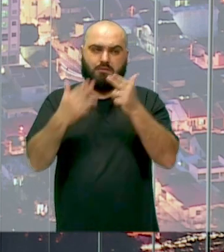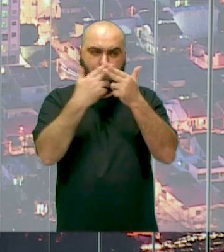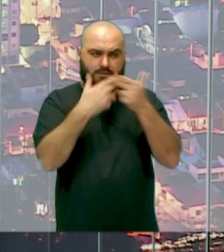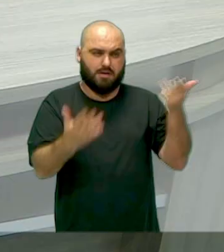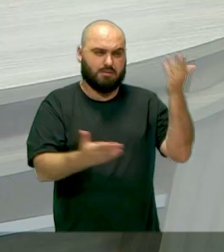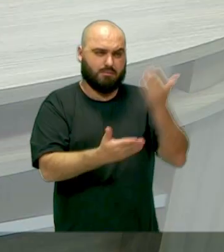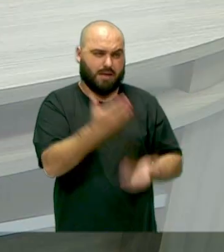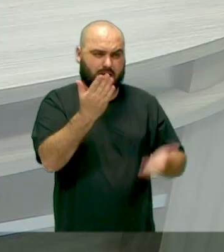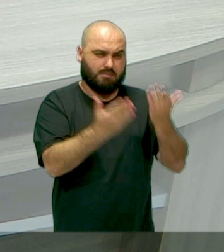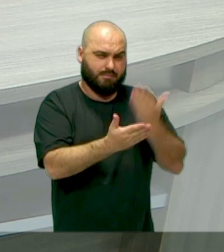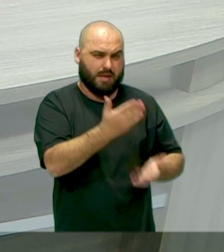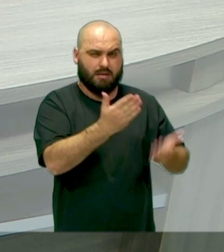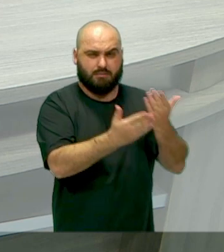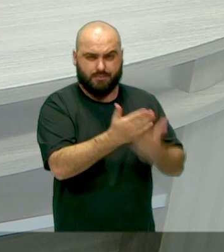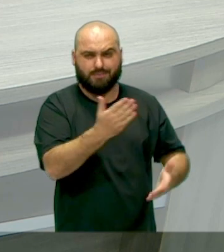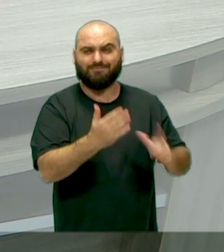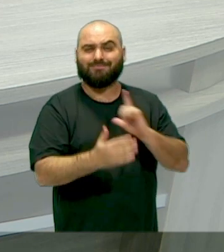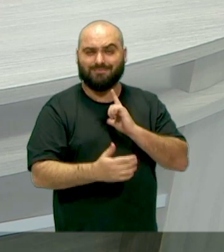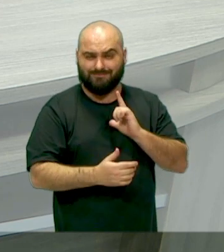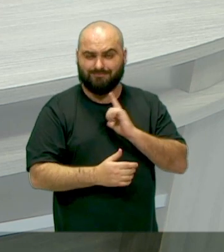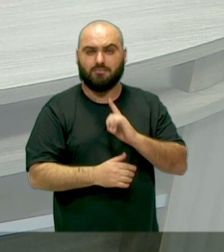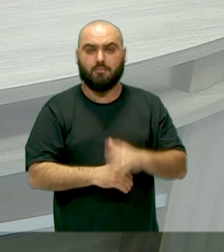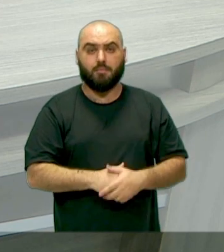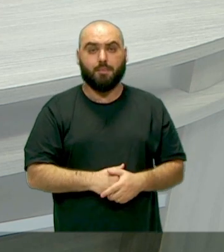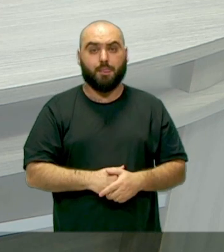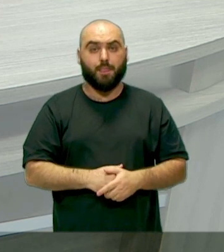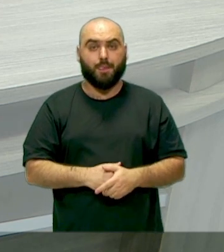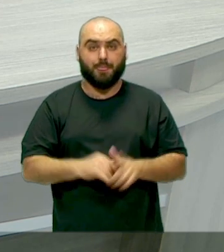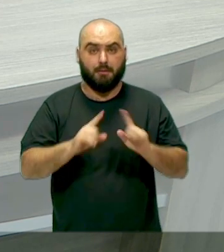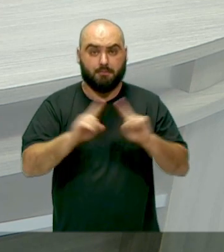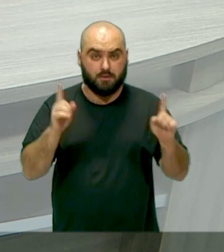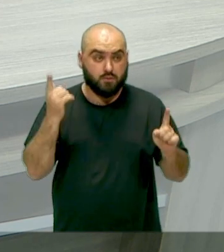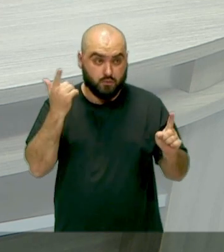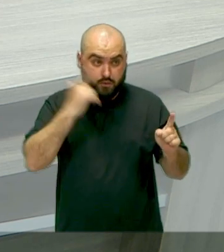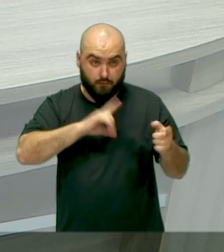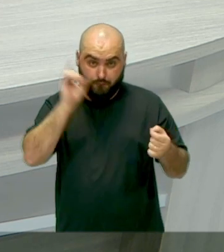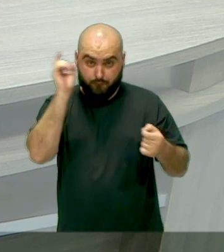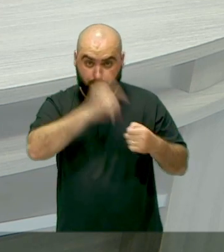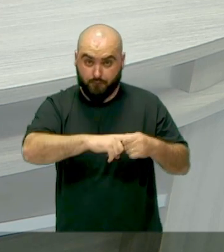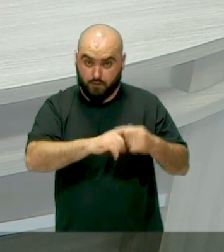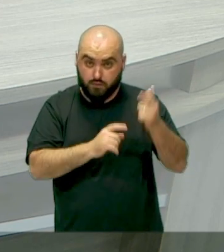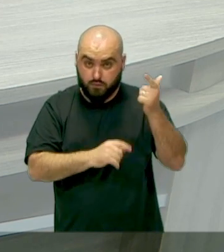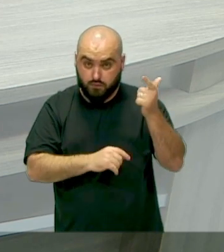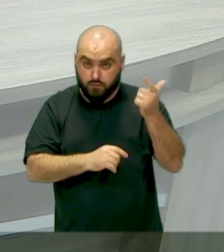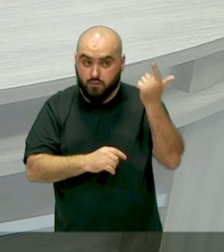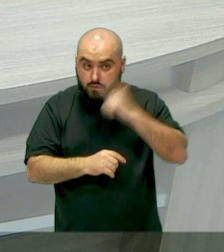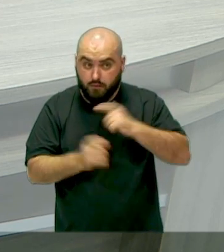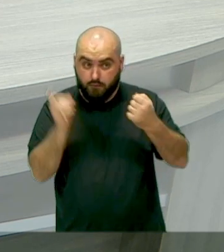fragilizados e é possível reconstruir agora?